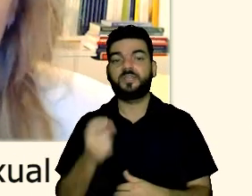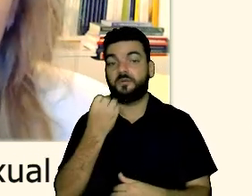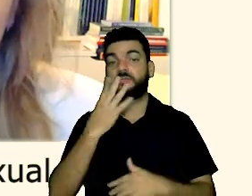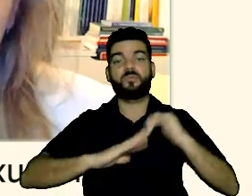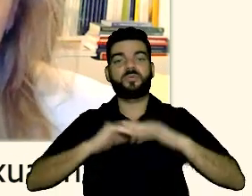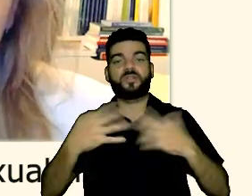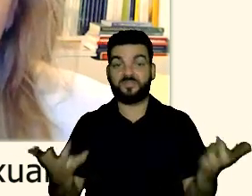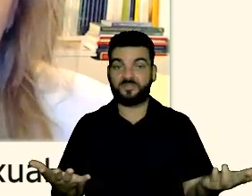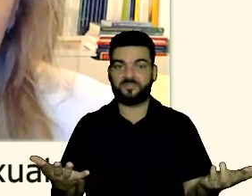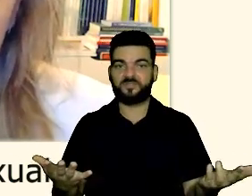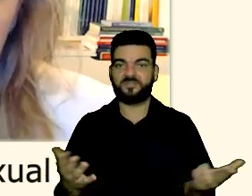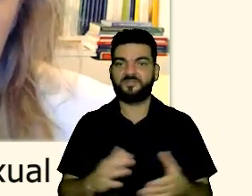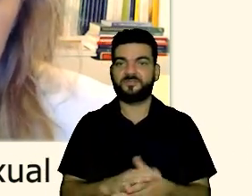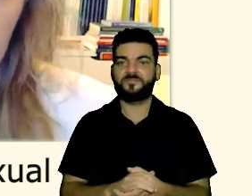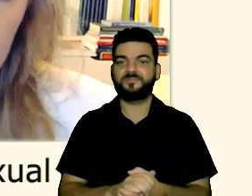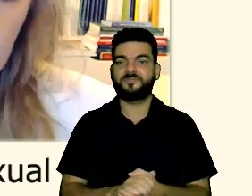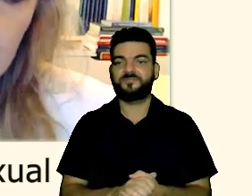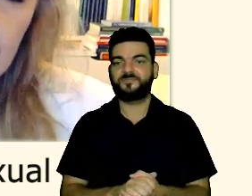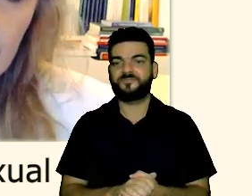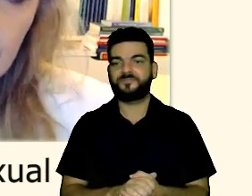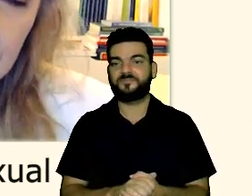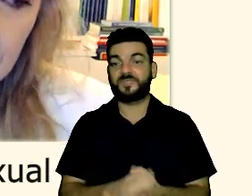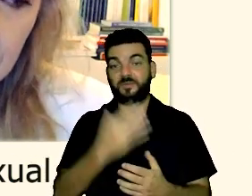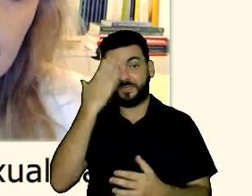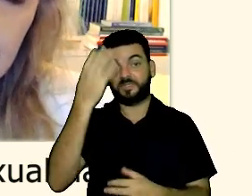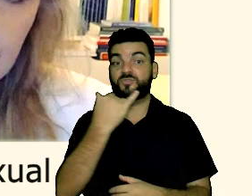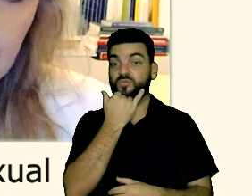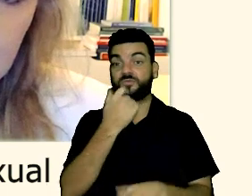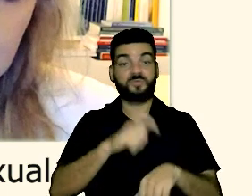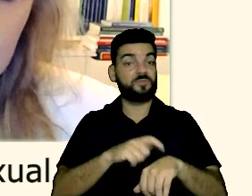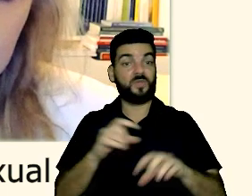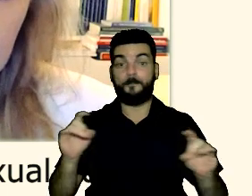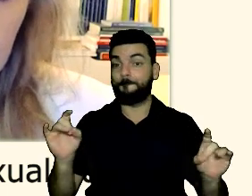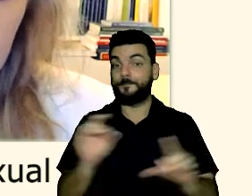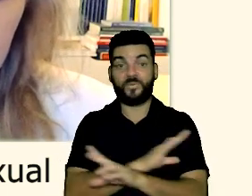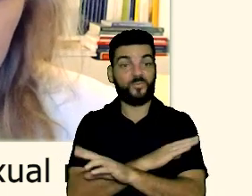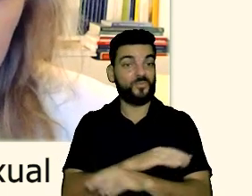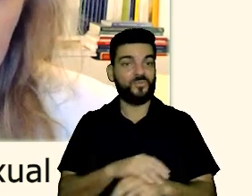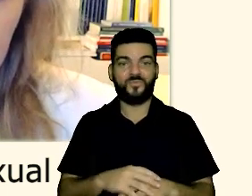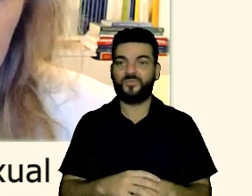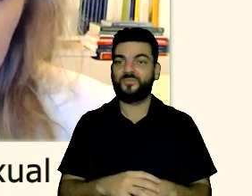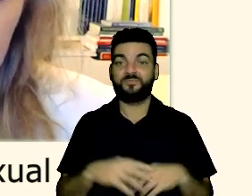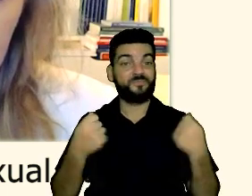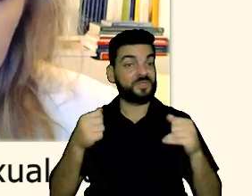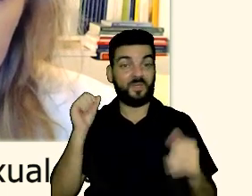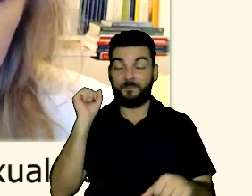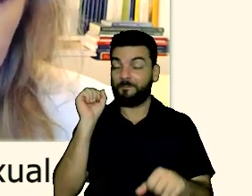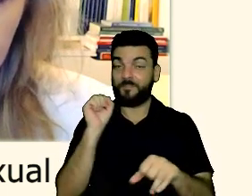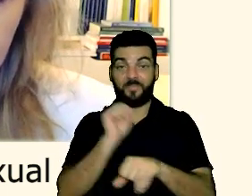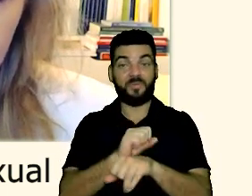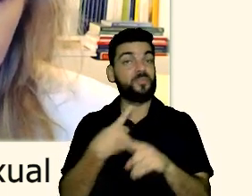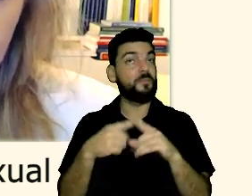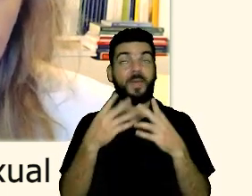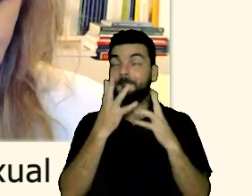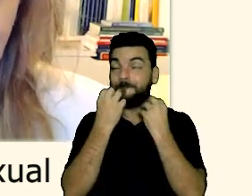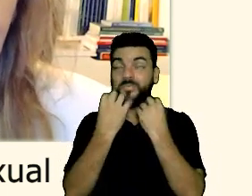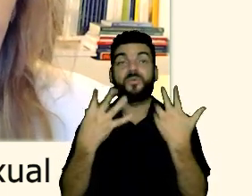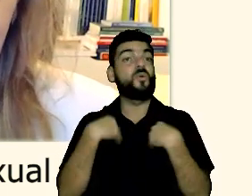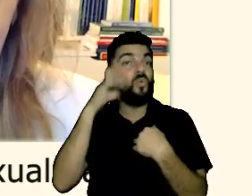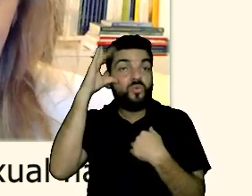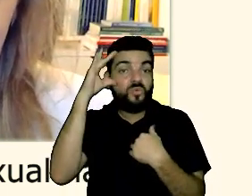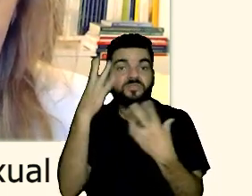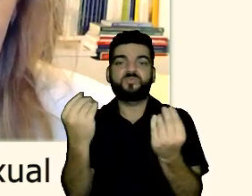tivesse acontecido. Então, acho que o diálogo e também o posicionamento firme e assertivo podem ser uma boa forma de lidar com a situação.